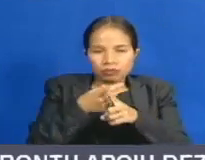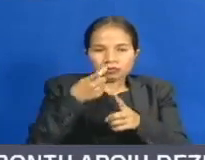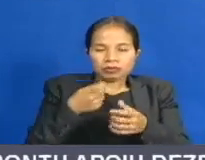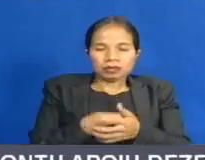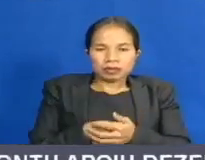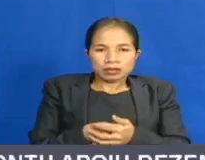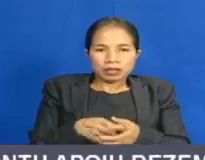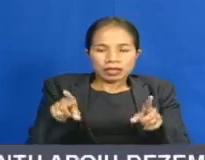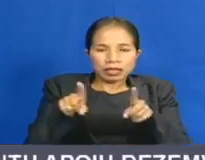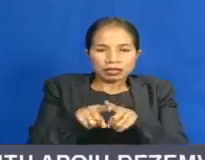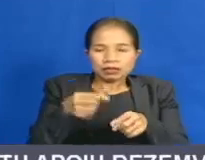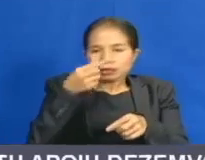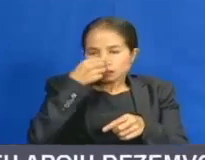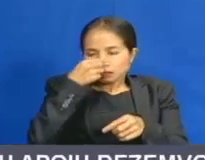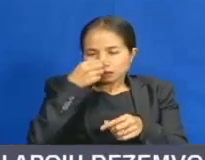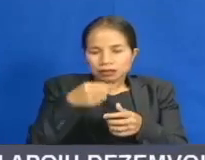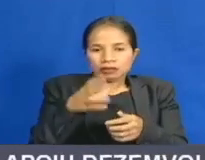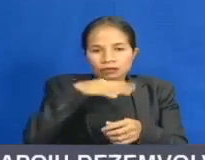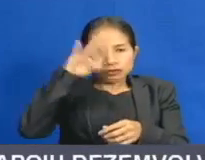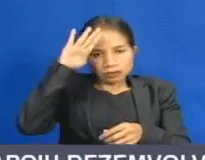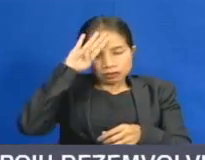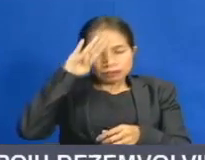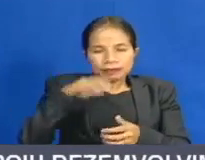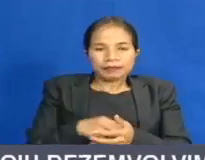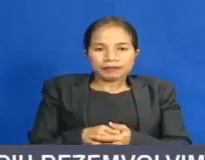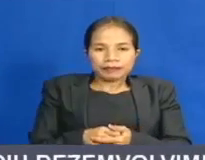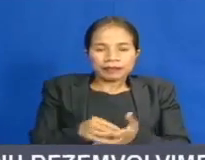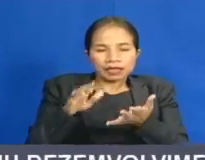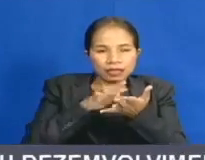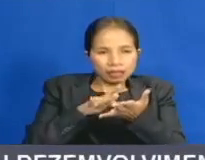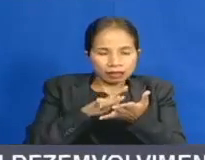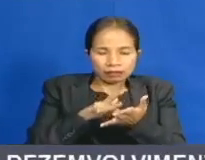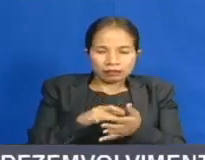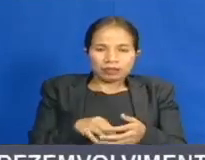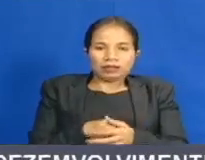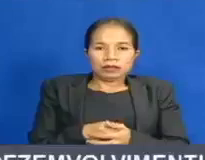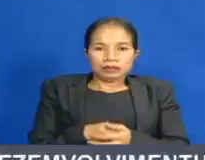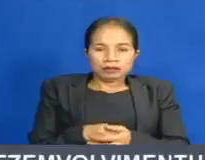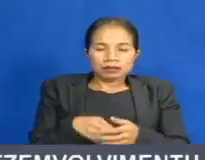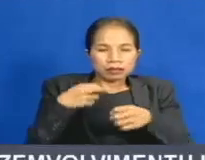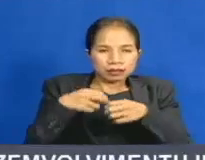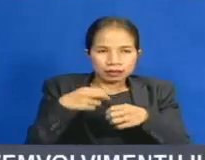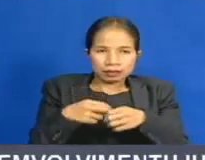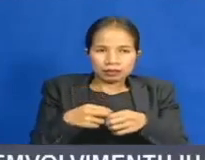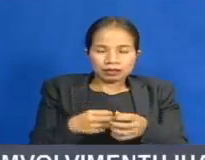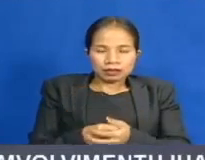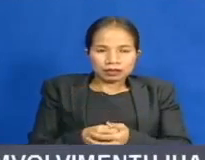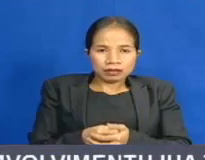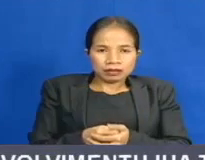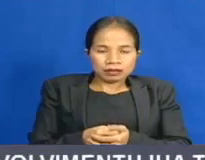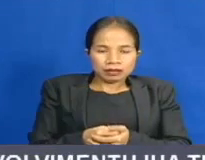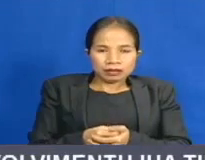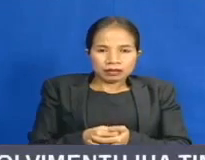sintomas anesang inusmeti no ising manas. Antibiótico ho maneira impede crescimento, reprodução bactéria